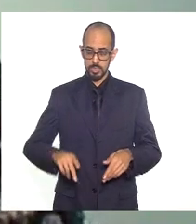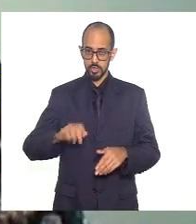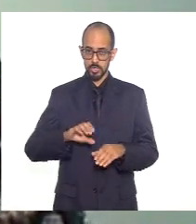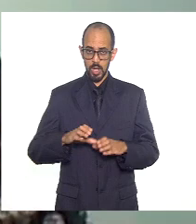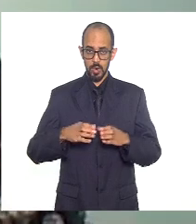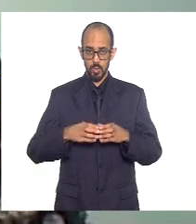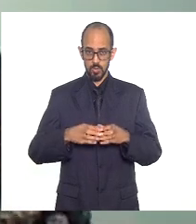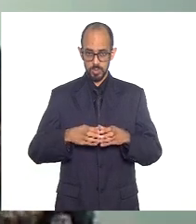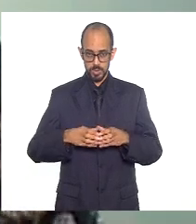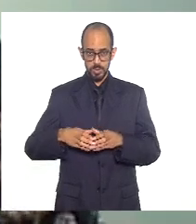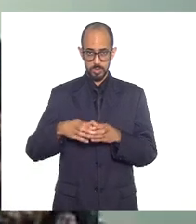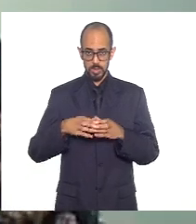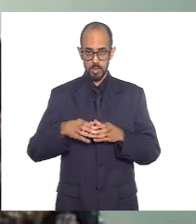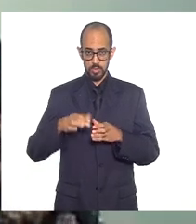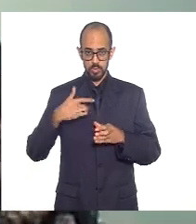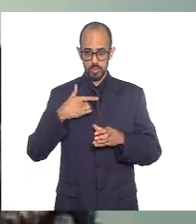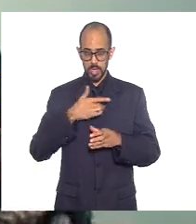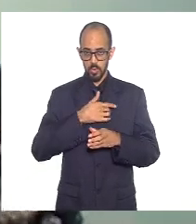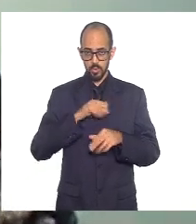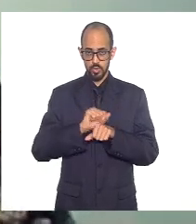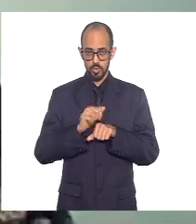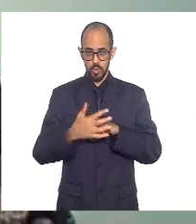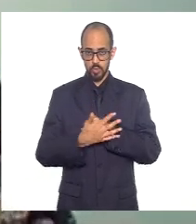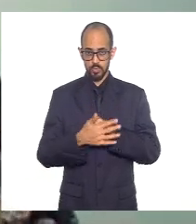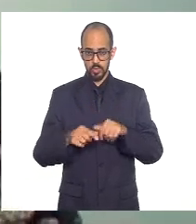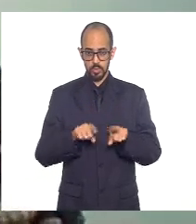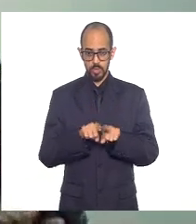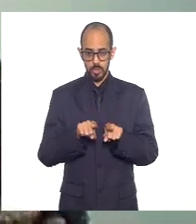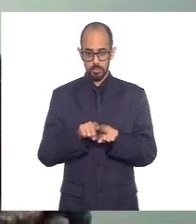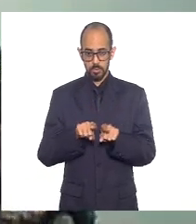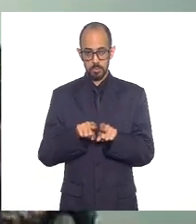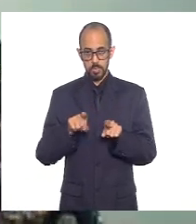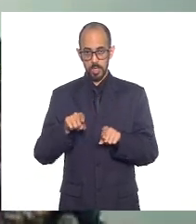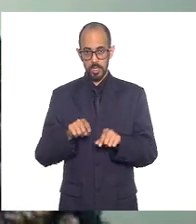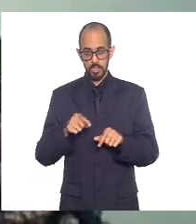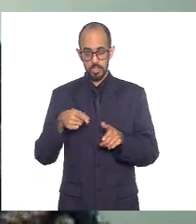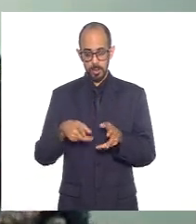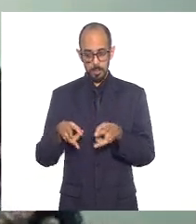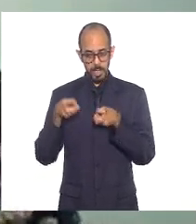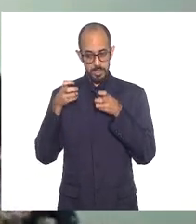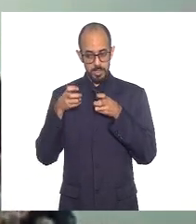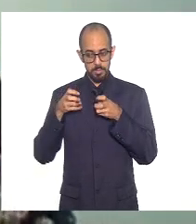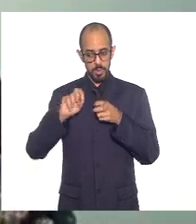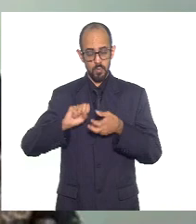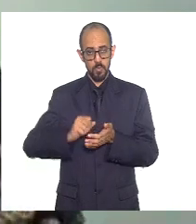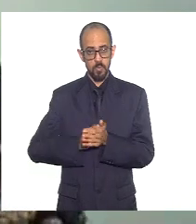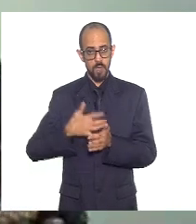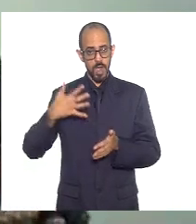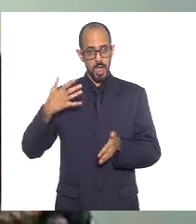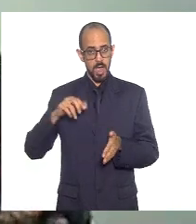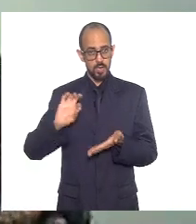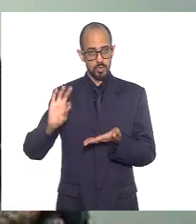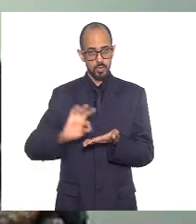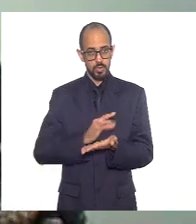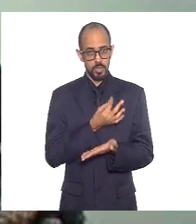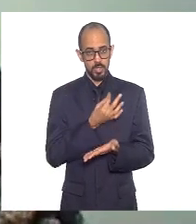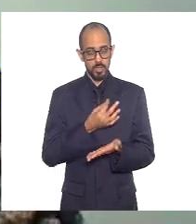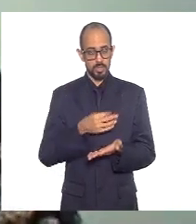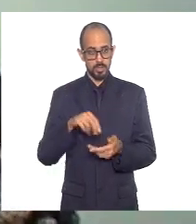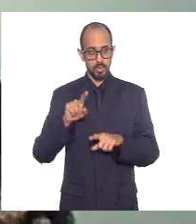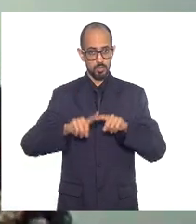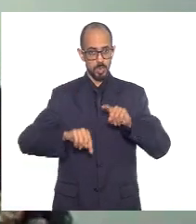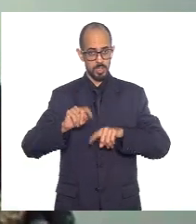do presidente da Comissão Covid, nós verificamos diversos processos de contratação de insumos